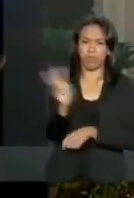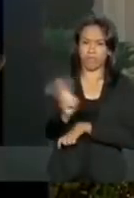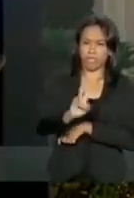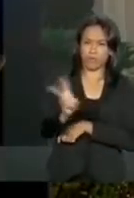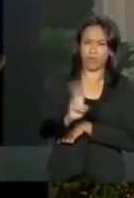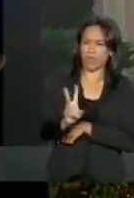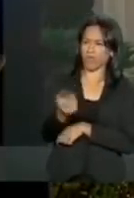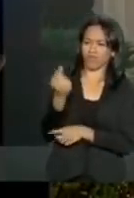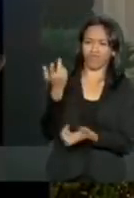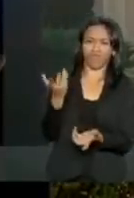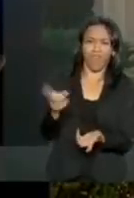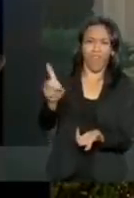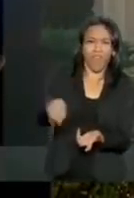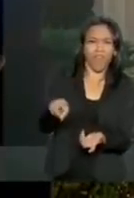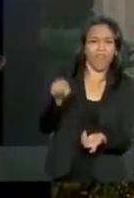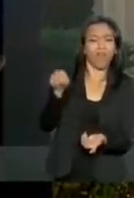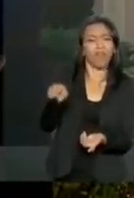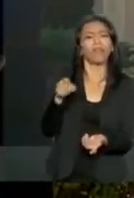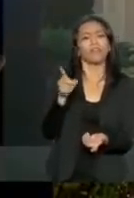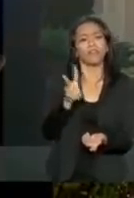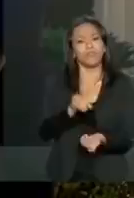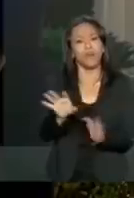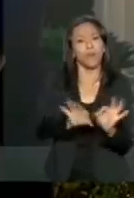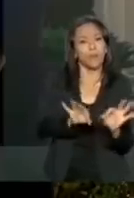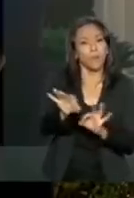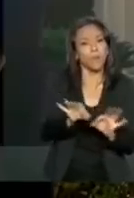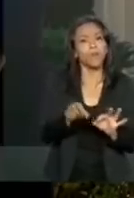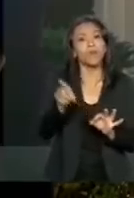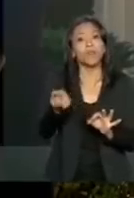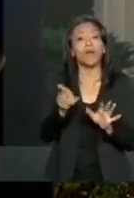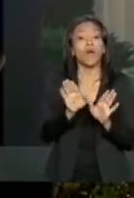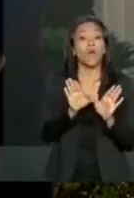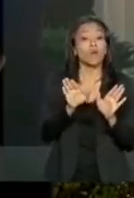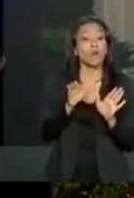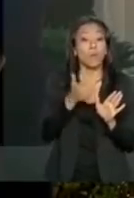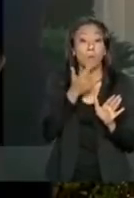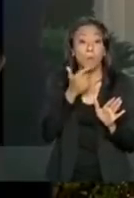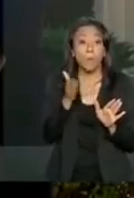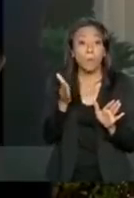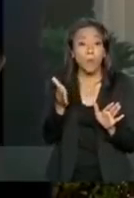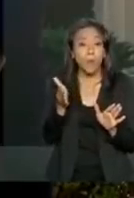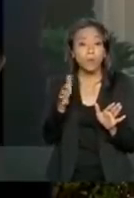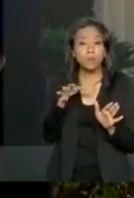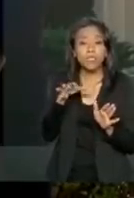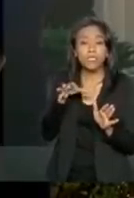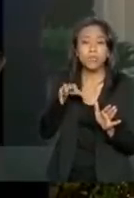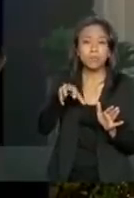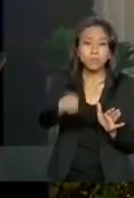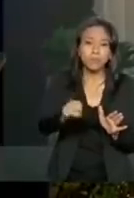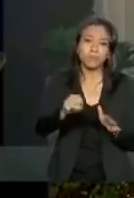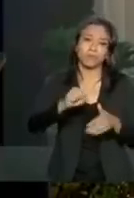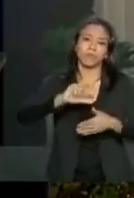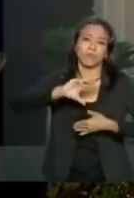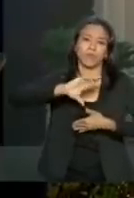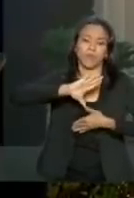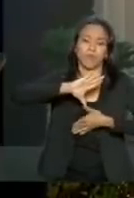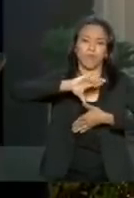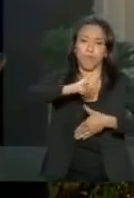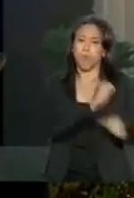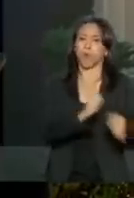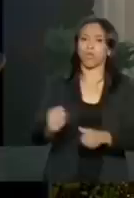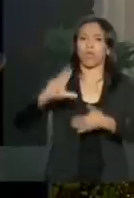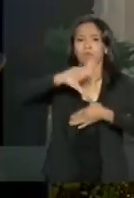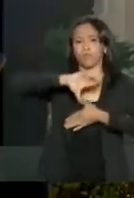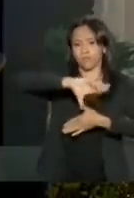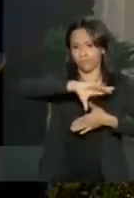internacional, conhecido como Foro de São Paulo, que esteve próximo de conquistar o poder em toda a América Latina. Pela